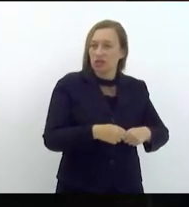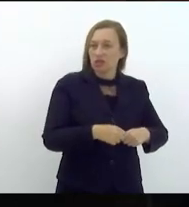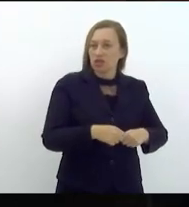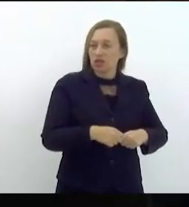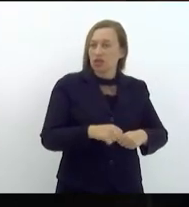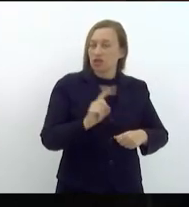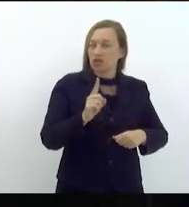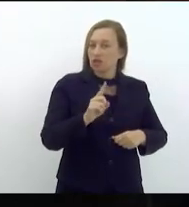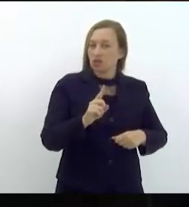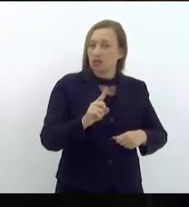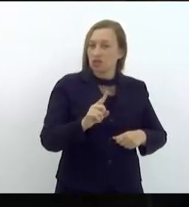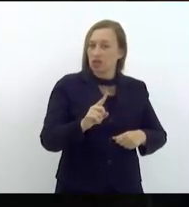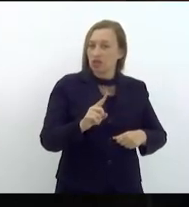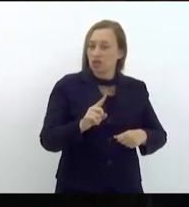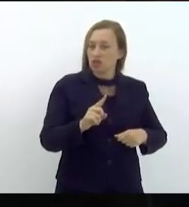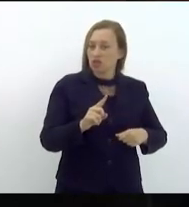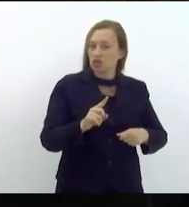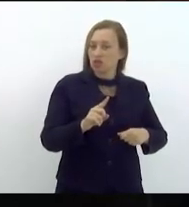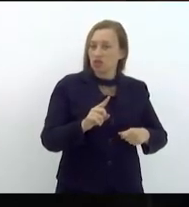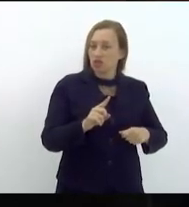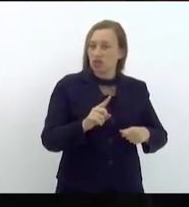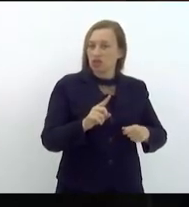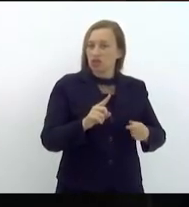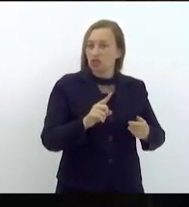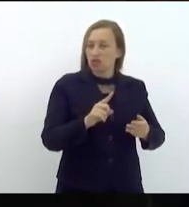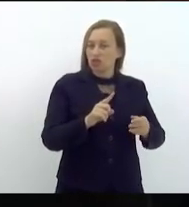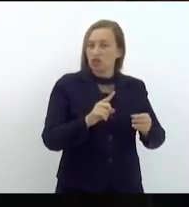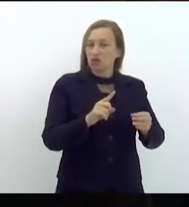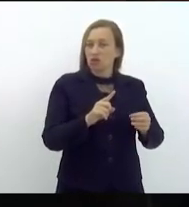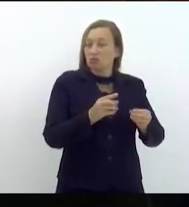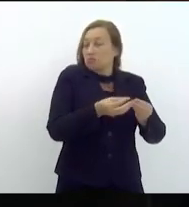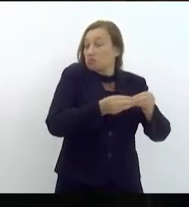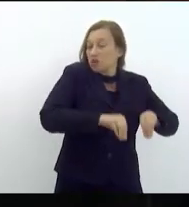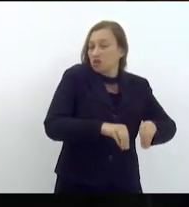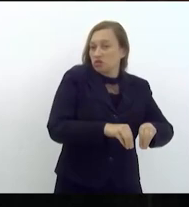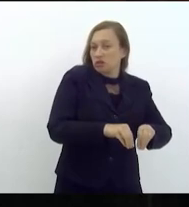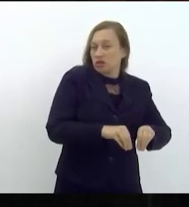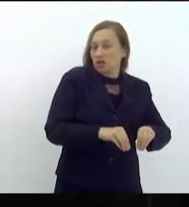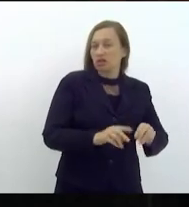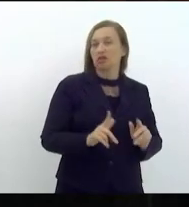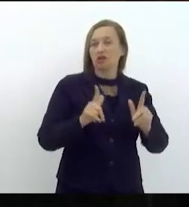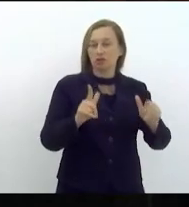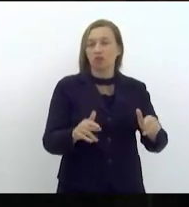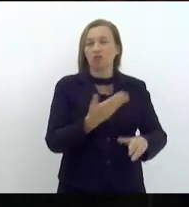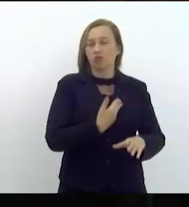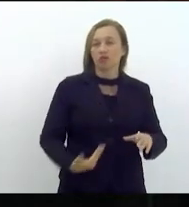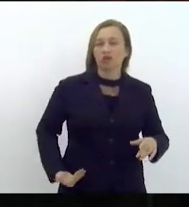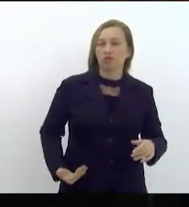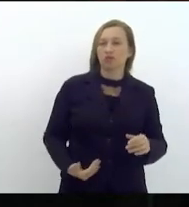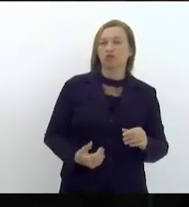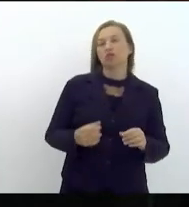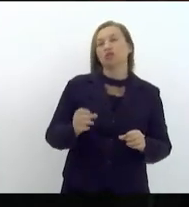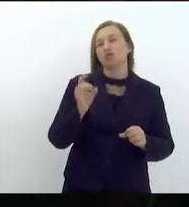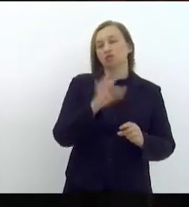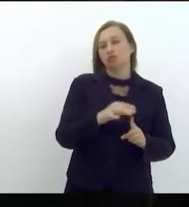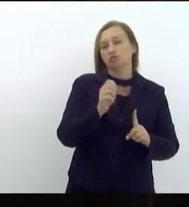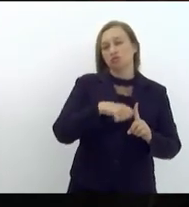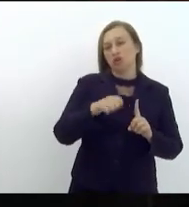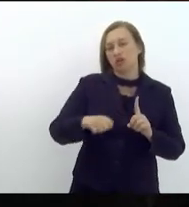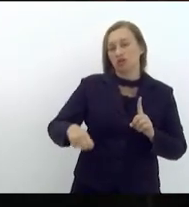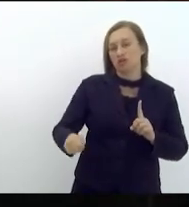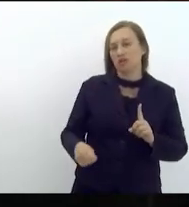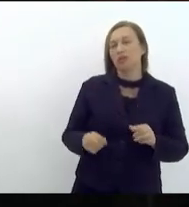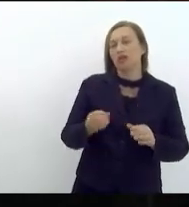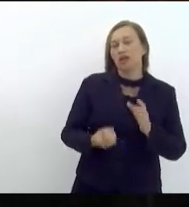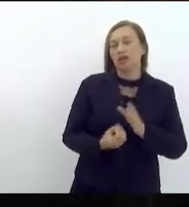seja desmantelado descontinuado desconstruído como Governador tem feito nos últimos meses inclusive fizemos